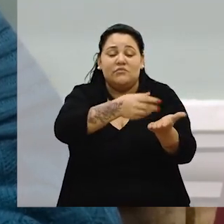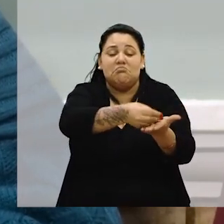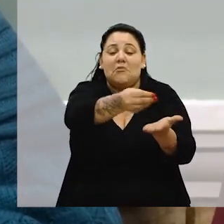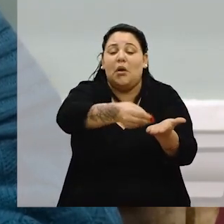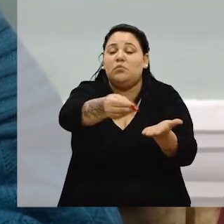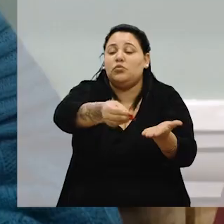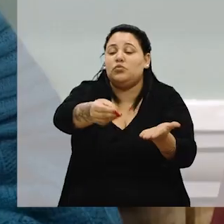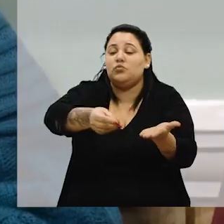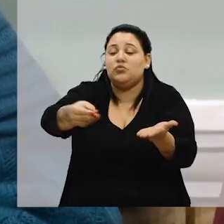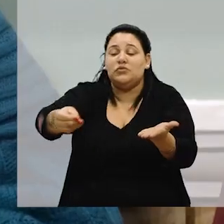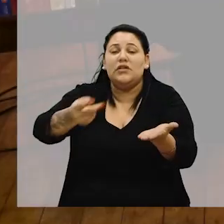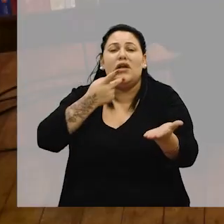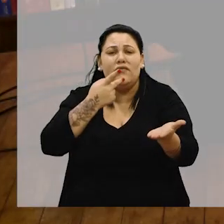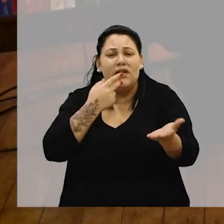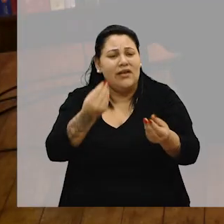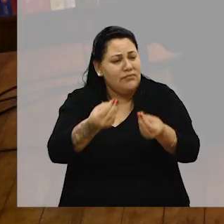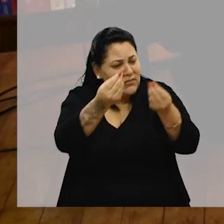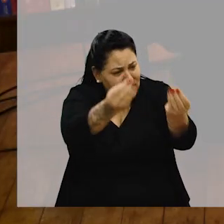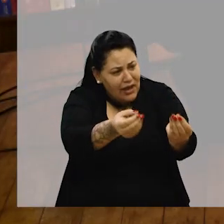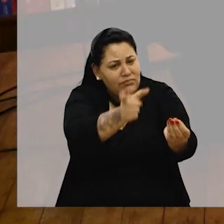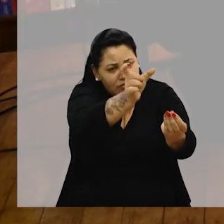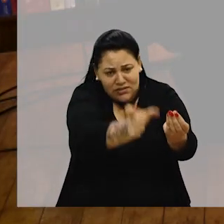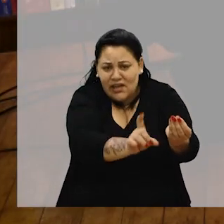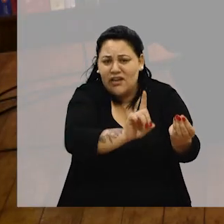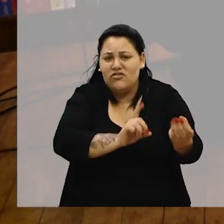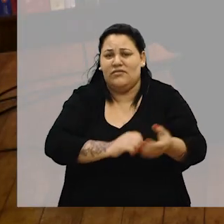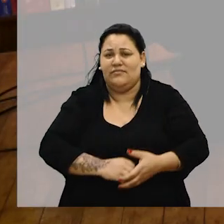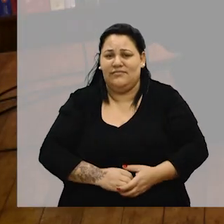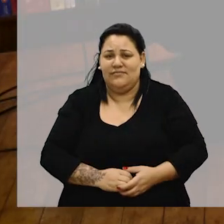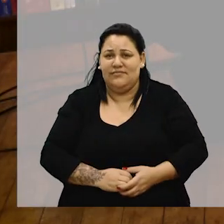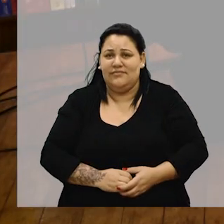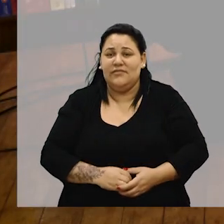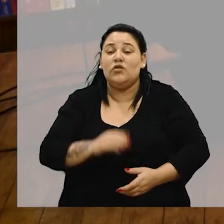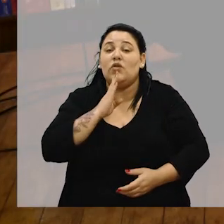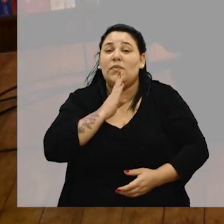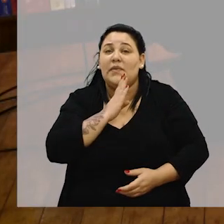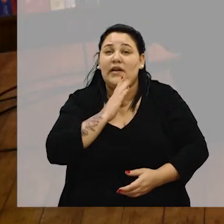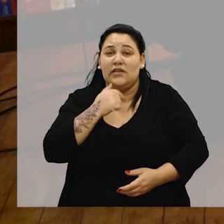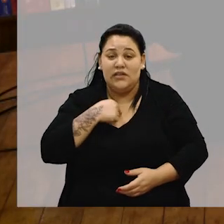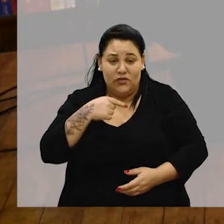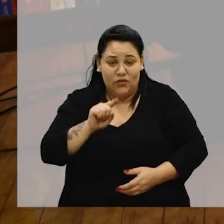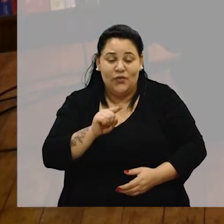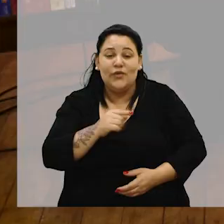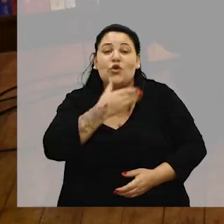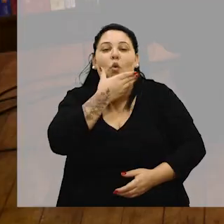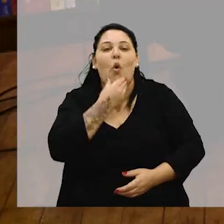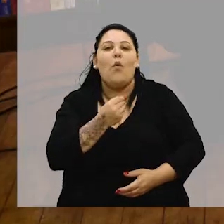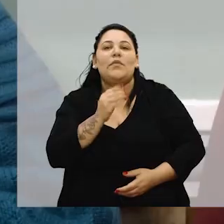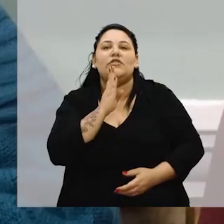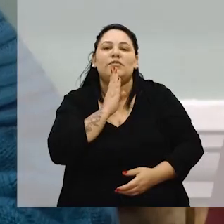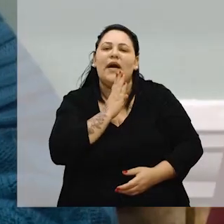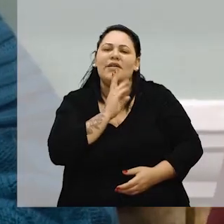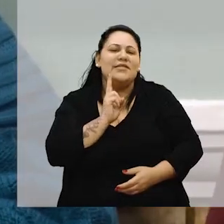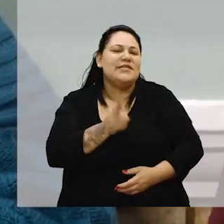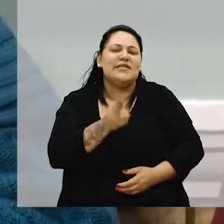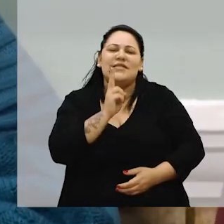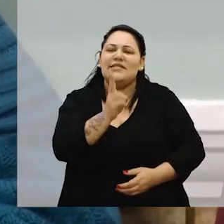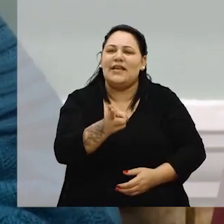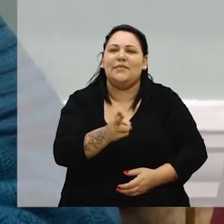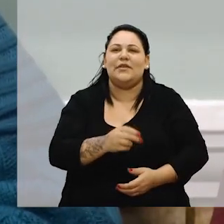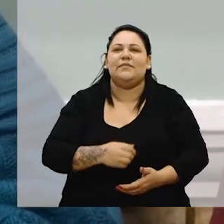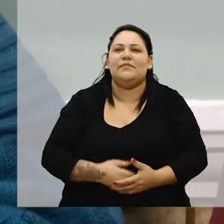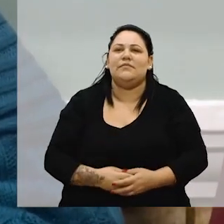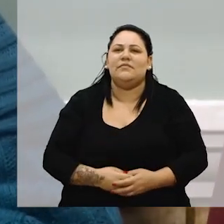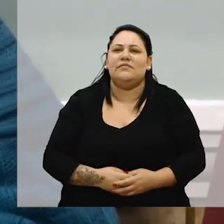lá 10, 15 exemplares para distribuir para os clientes deles. Tá? E nos bares que eu frequento, eu sou um homem de